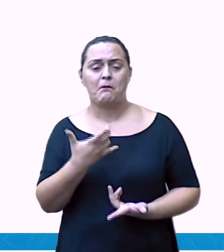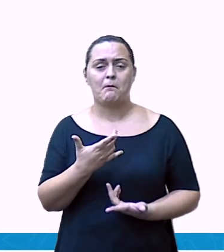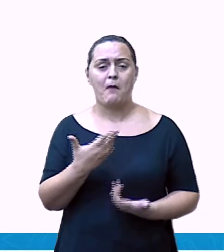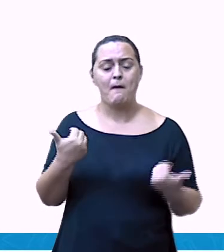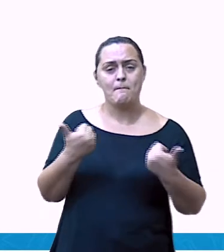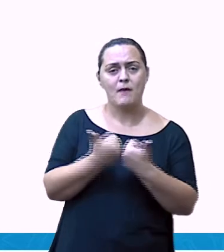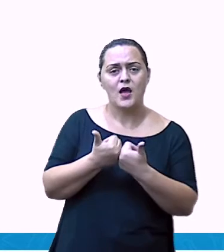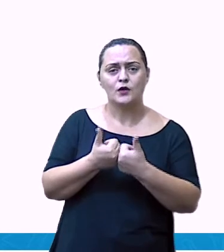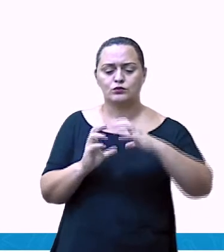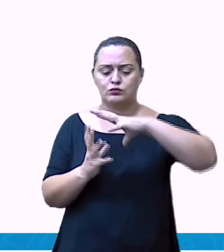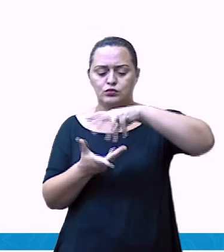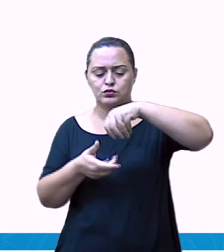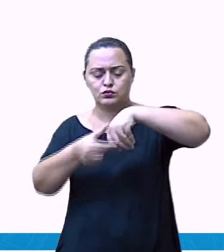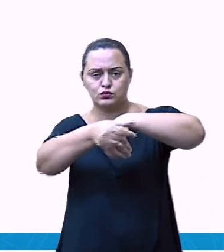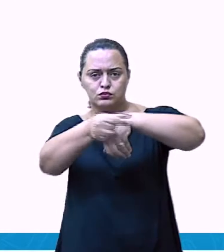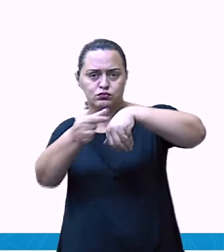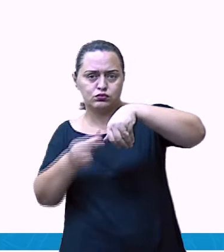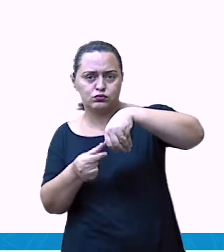trópico.